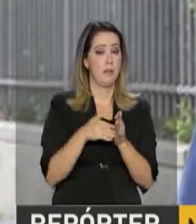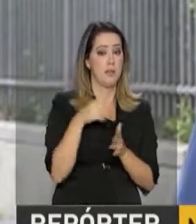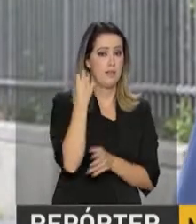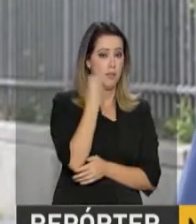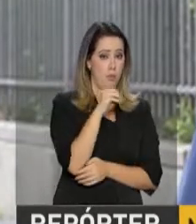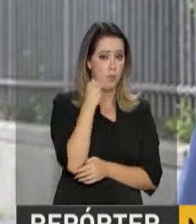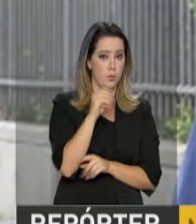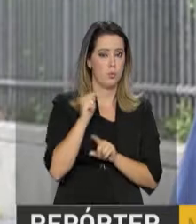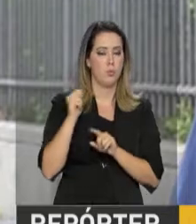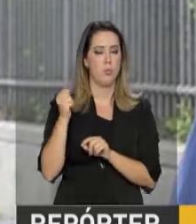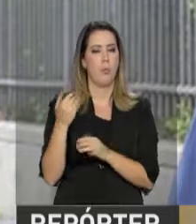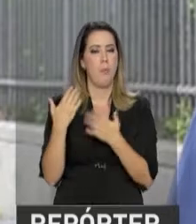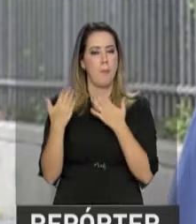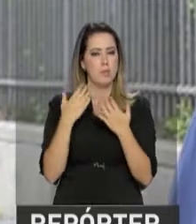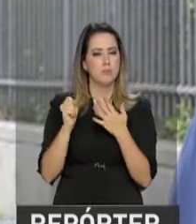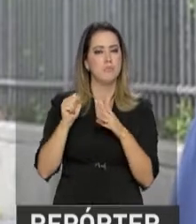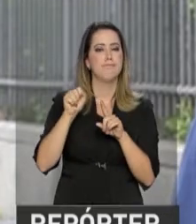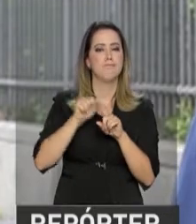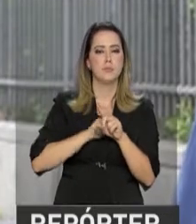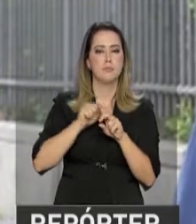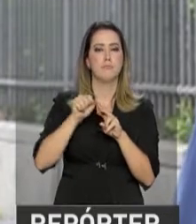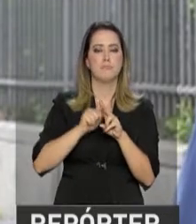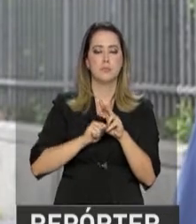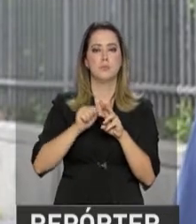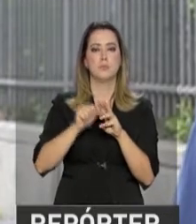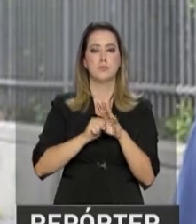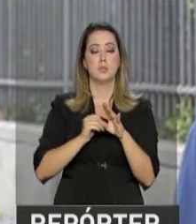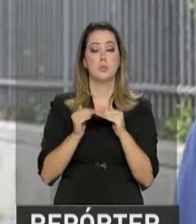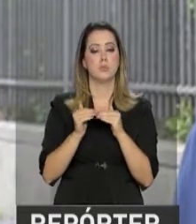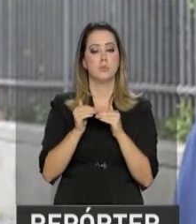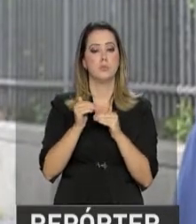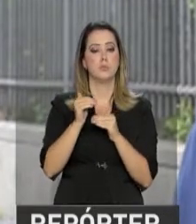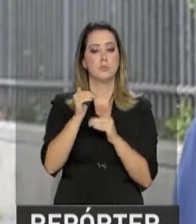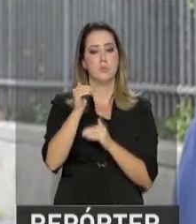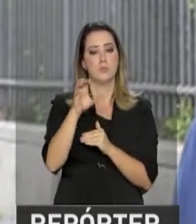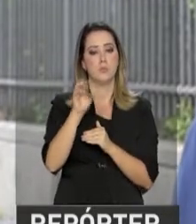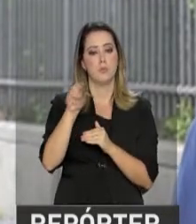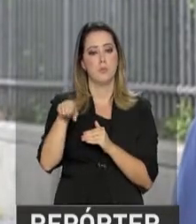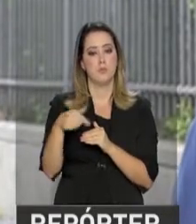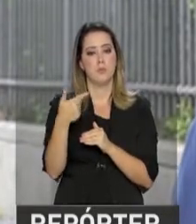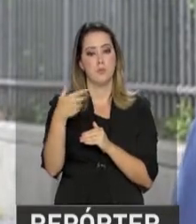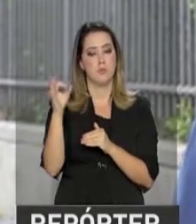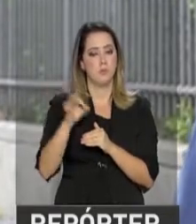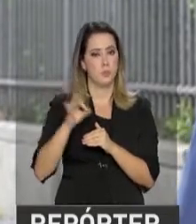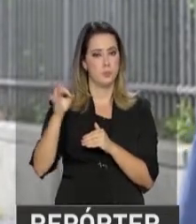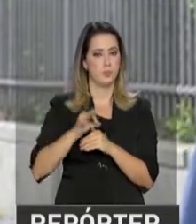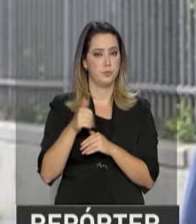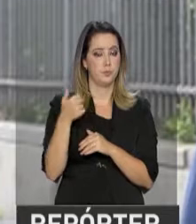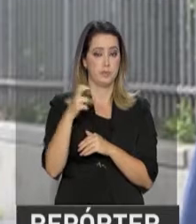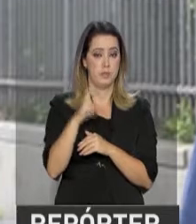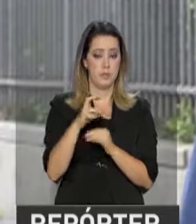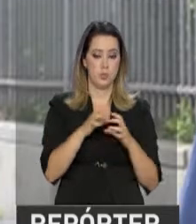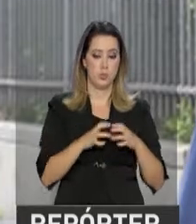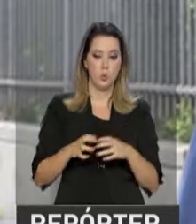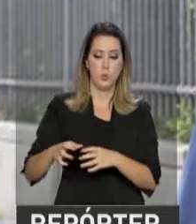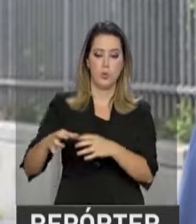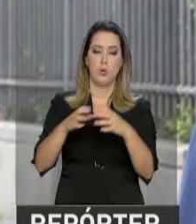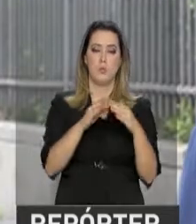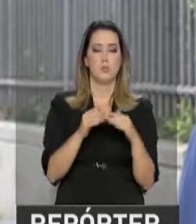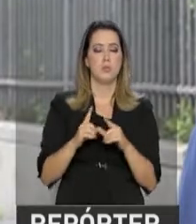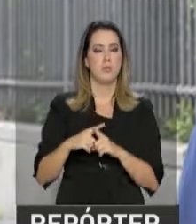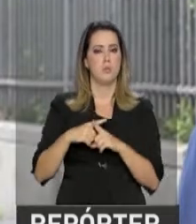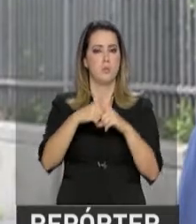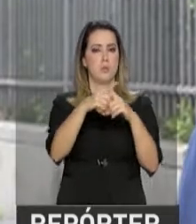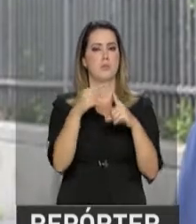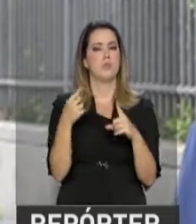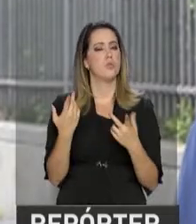mês a mês também teve avanço de 0,2 por cento 15 dos 24 ramos pesquisados apresentaram taxas